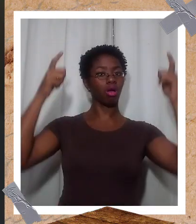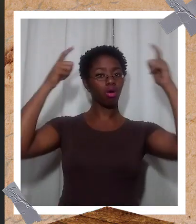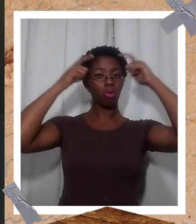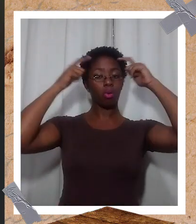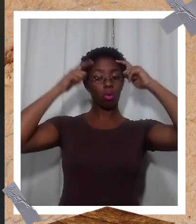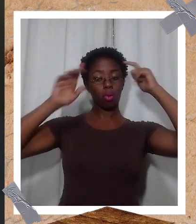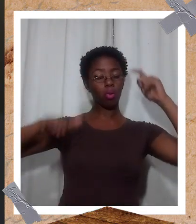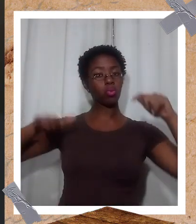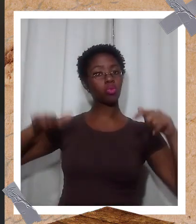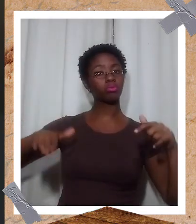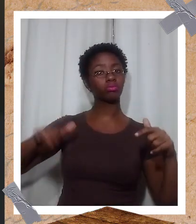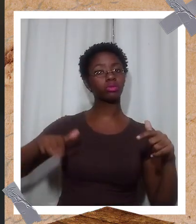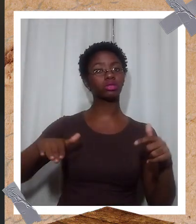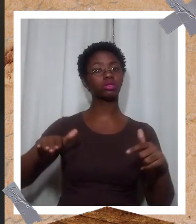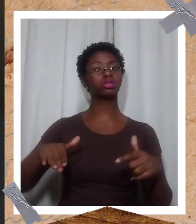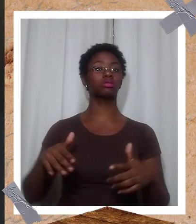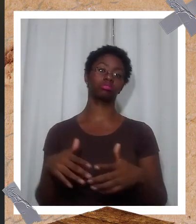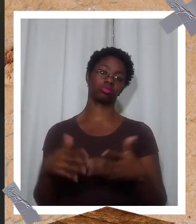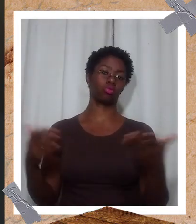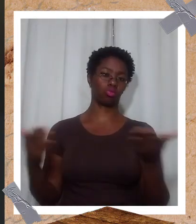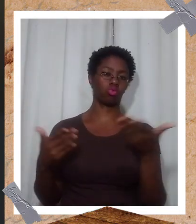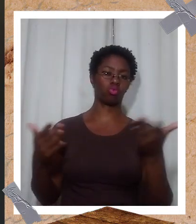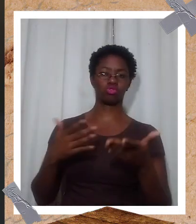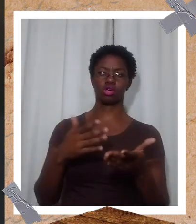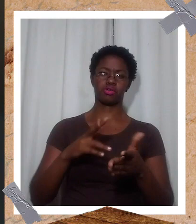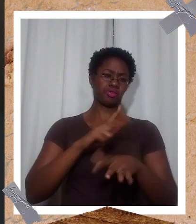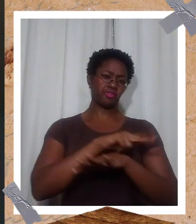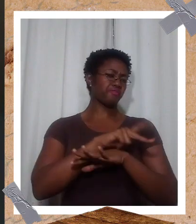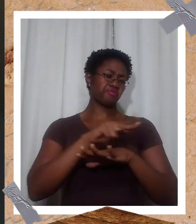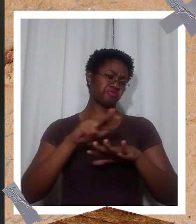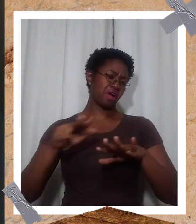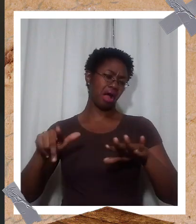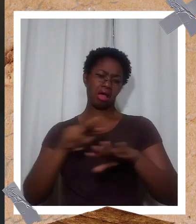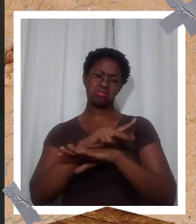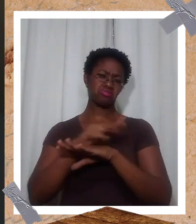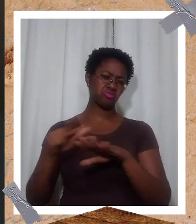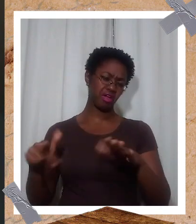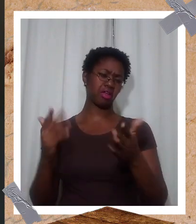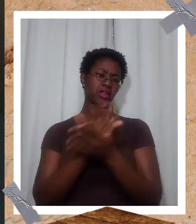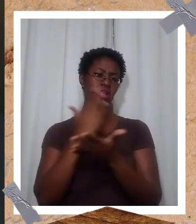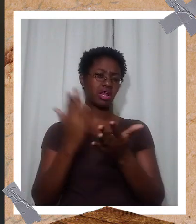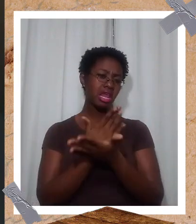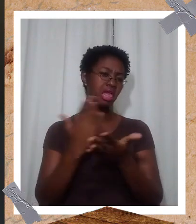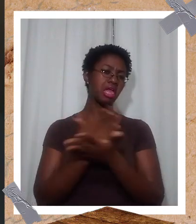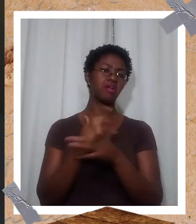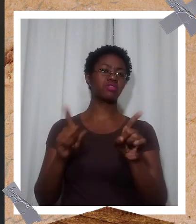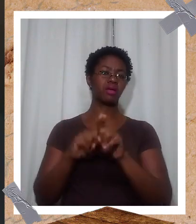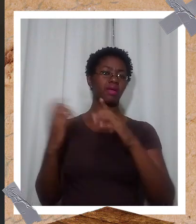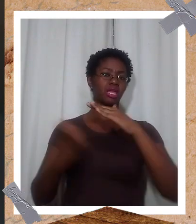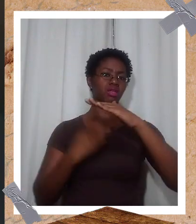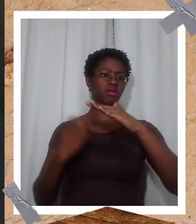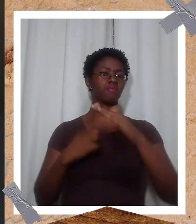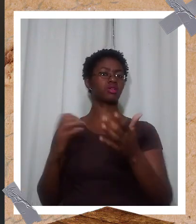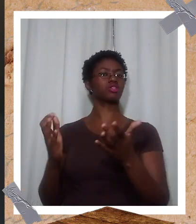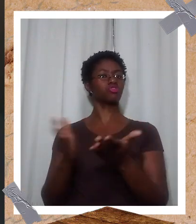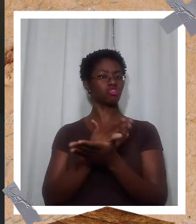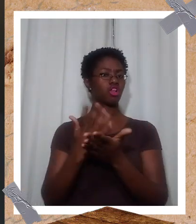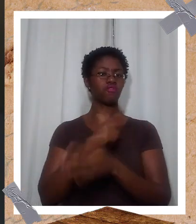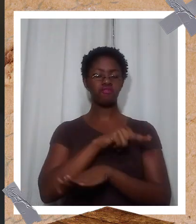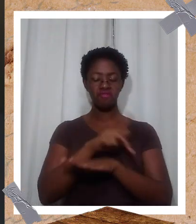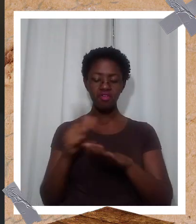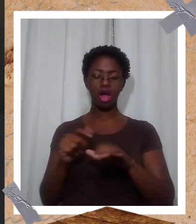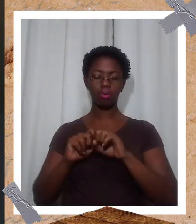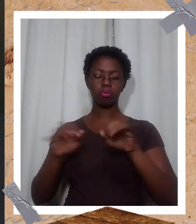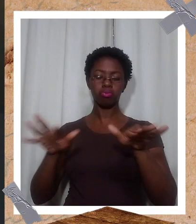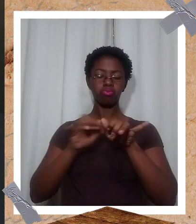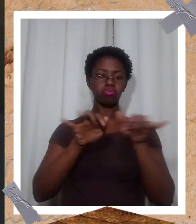ele agora está em domínio público, né? Então ele tem várias edições de várias editoras diferentes, porém essa edição